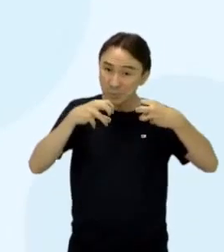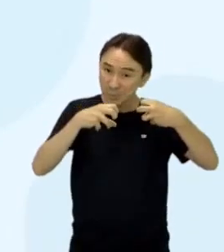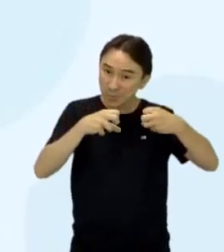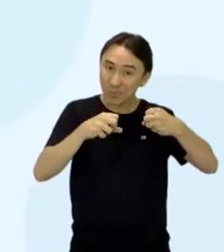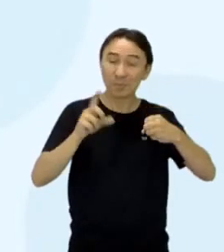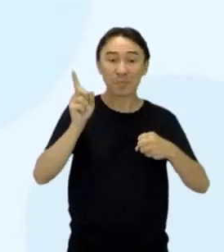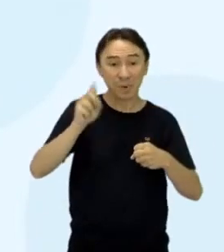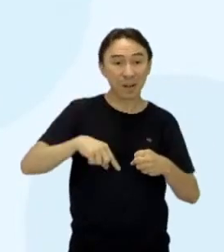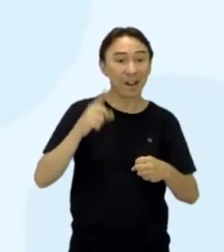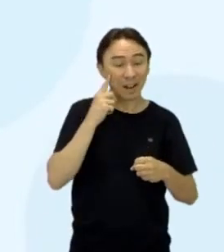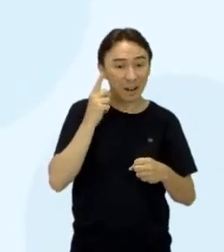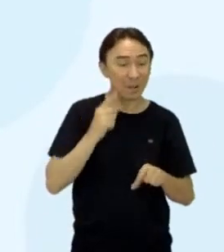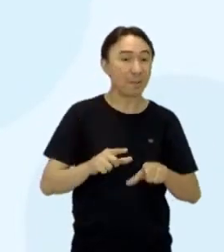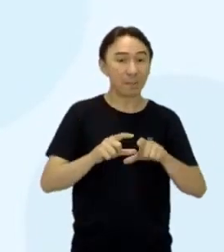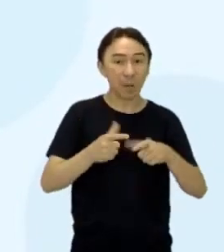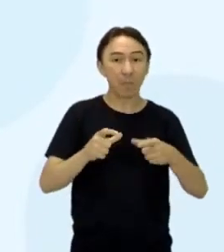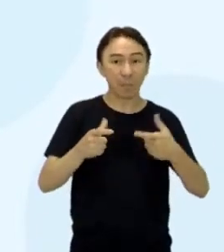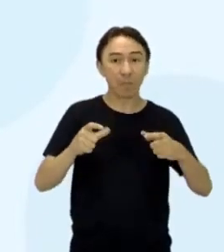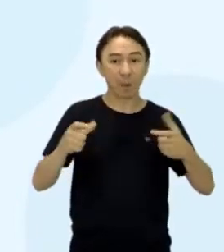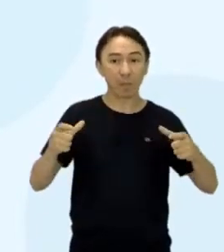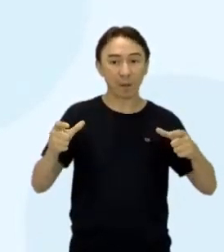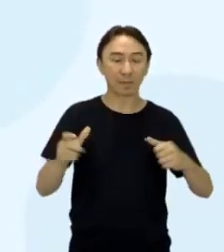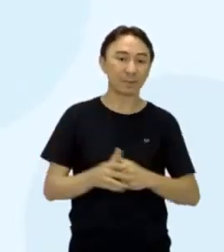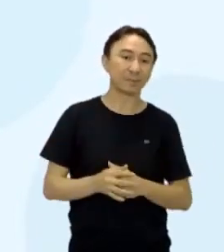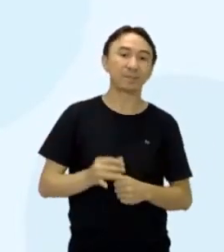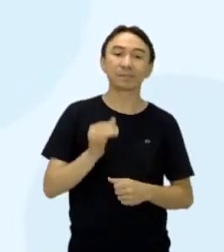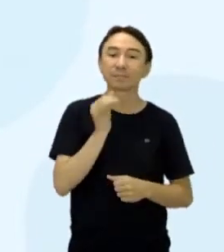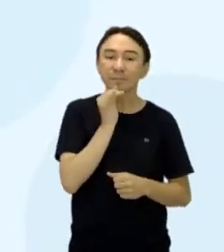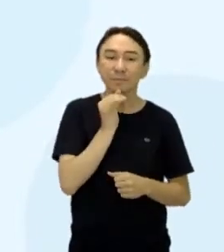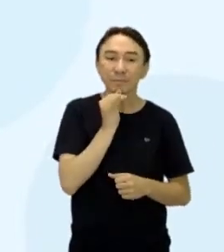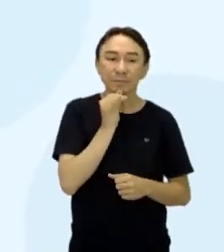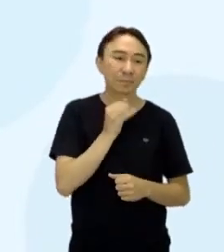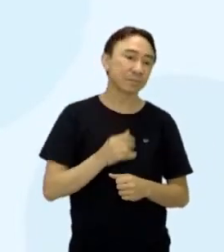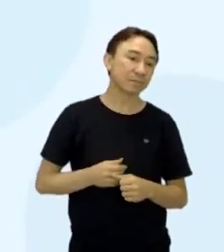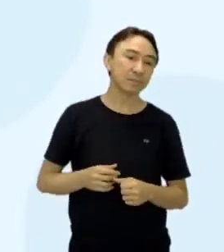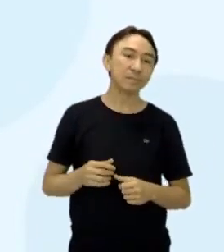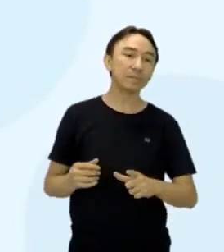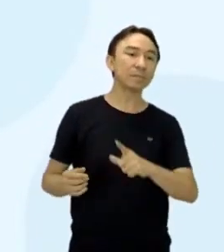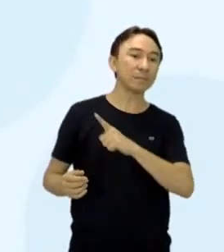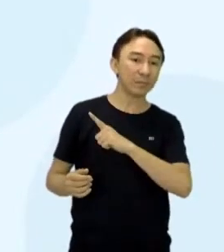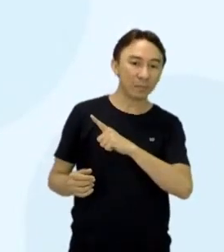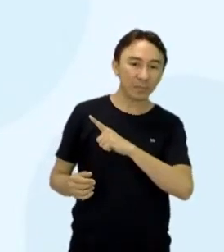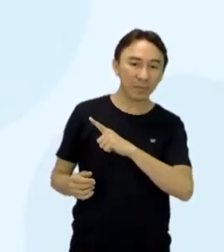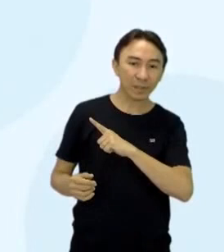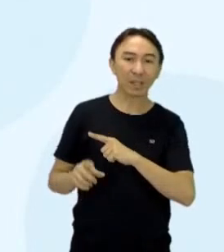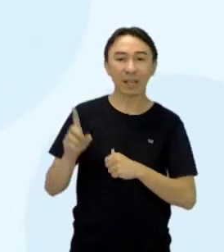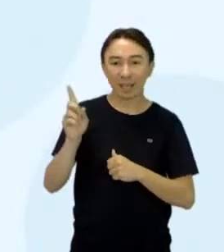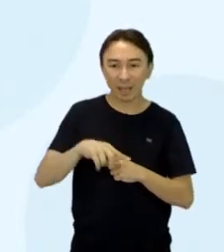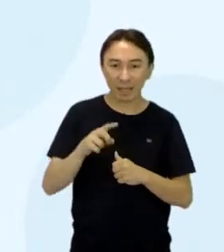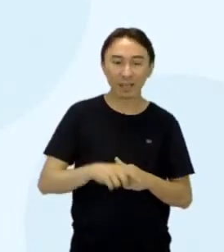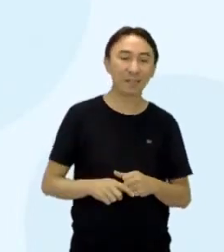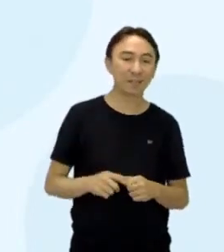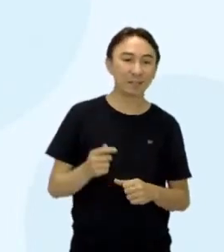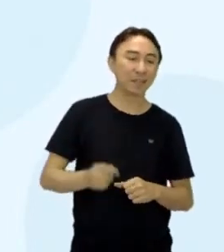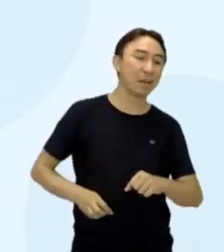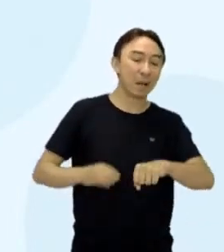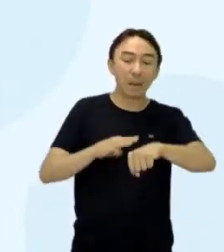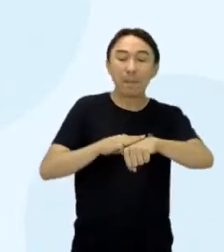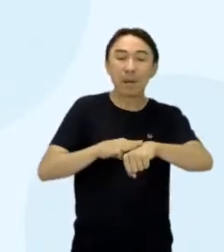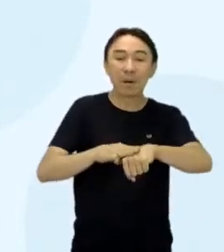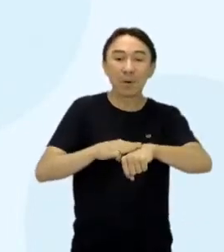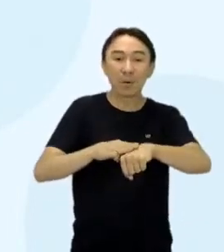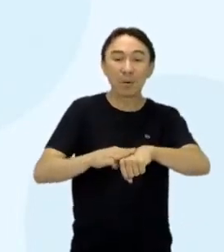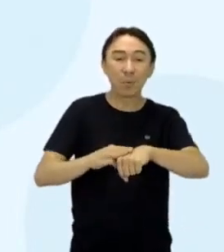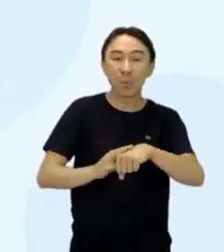em porcentagem, tá certo? Então, países aí que estão, né, numa cor de marrom mais escuro, ele está mostrando